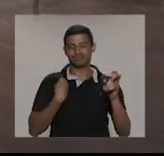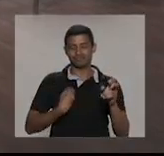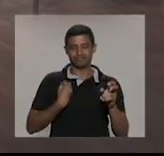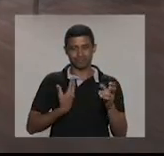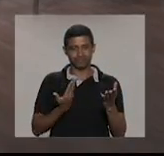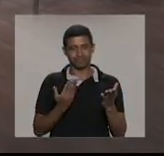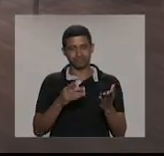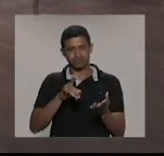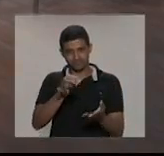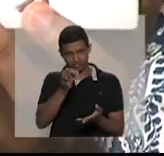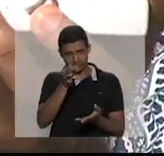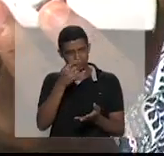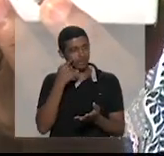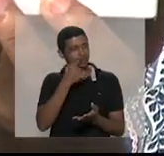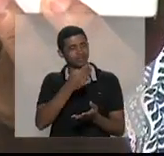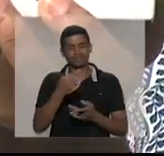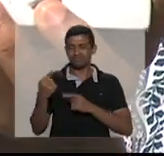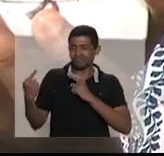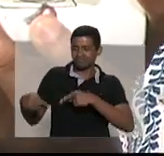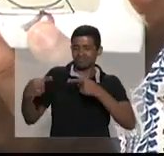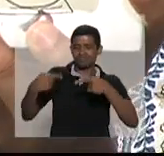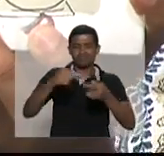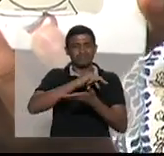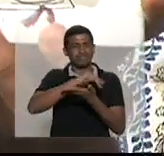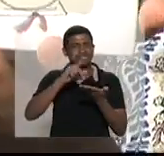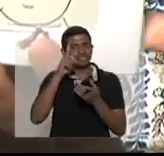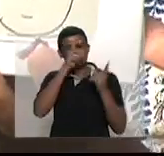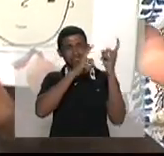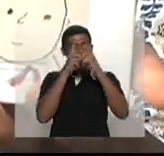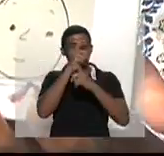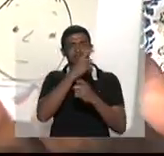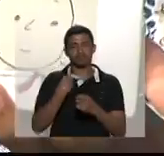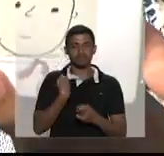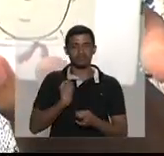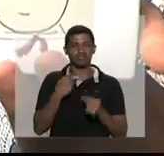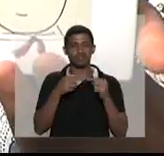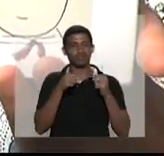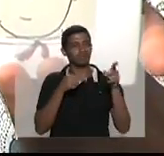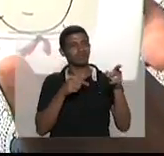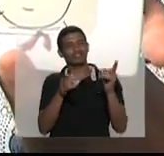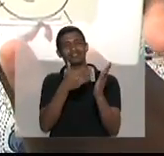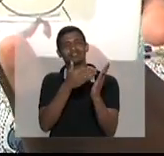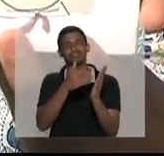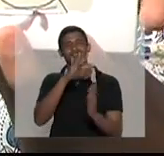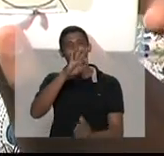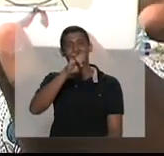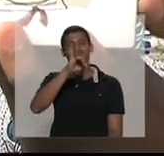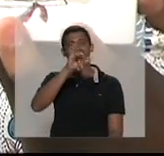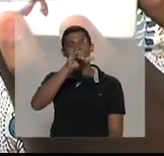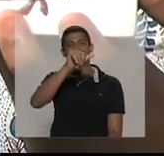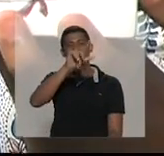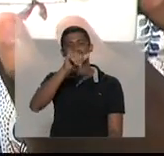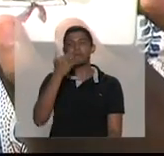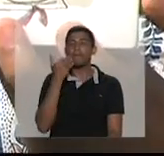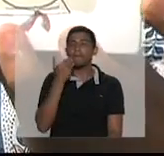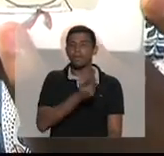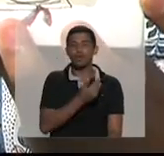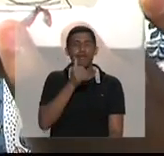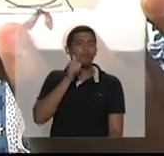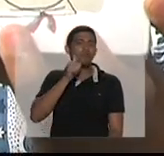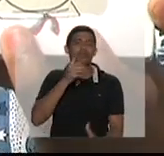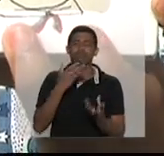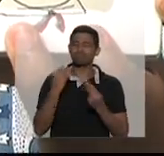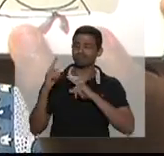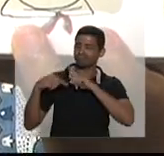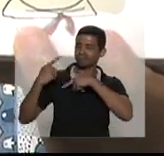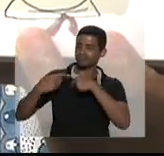da vida, dos desafios da vida, que tem tudo a ver com o livro da Fernanda, que fala sobre os desafios que essas mulheres tiveram